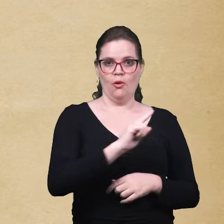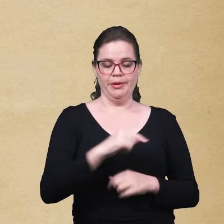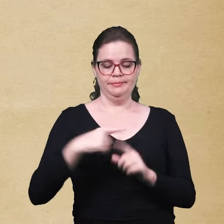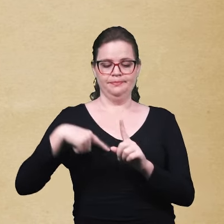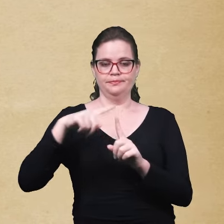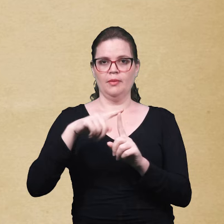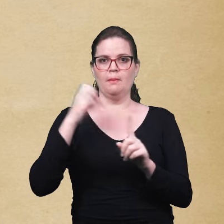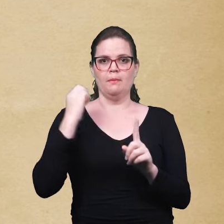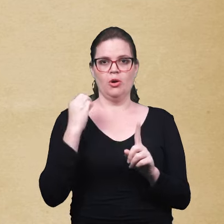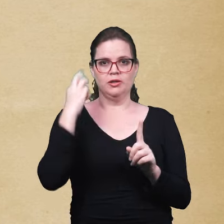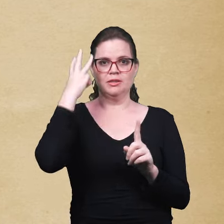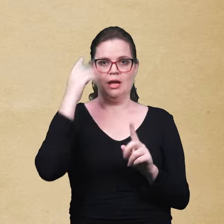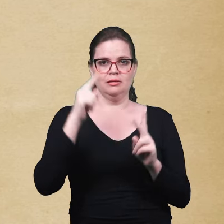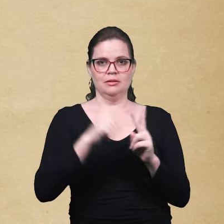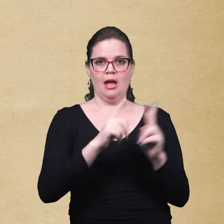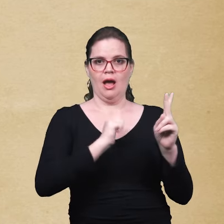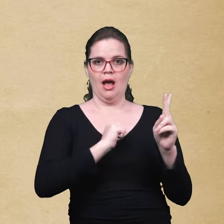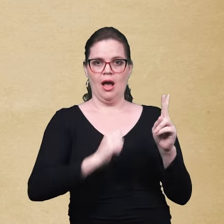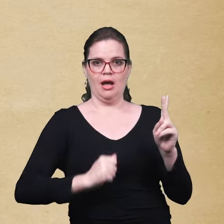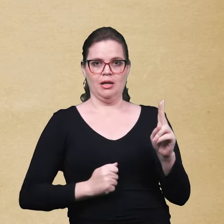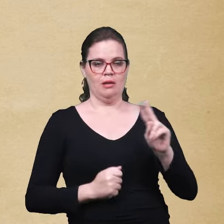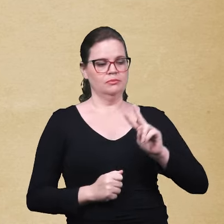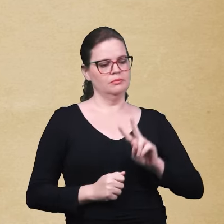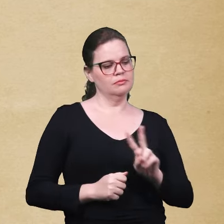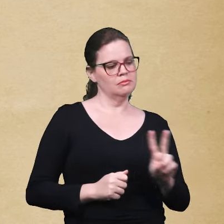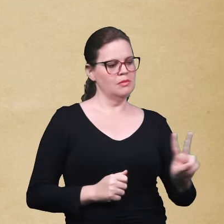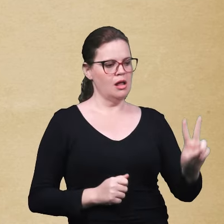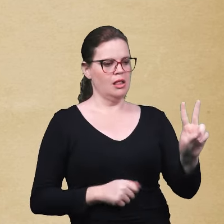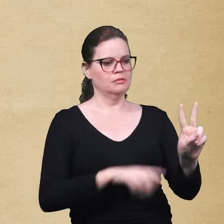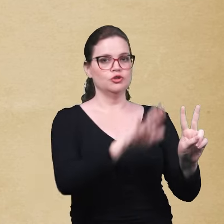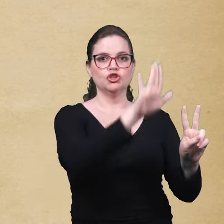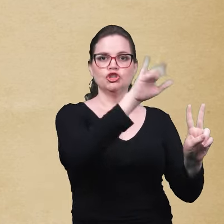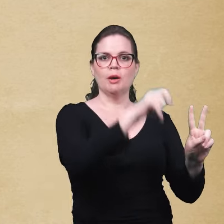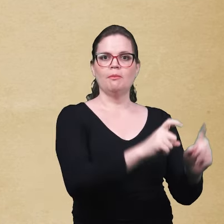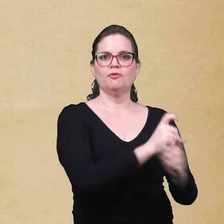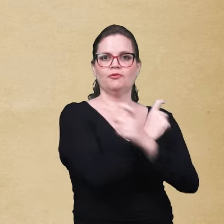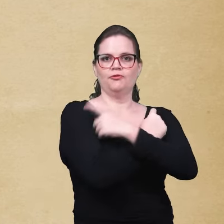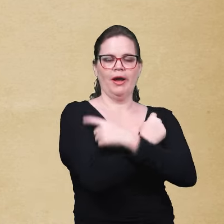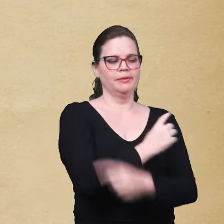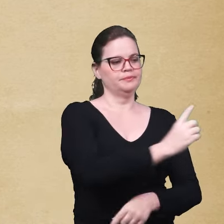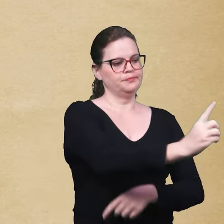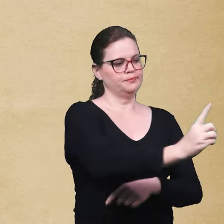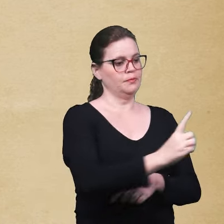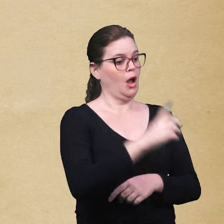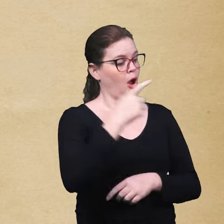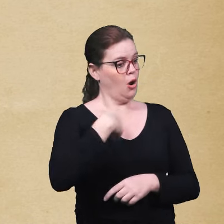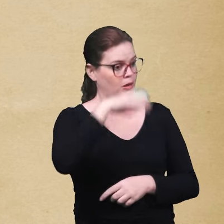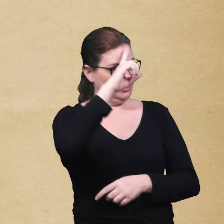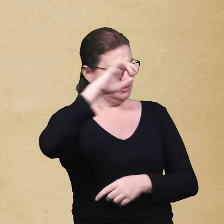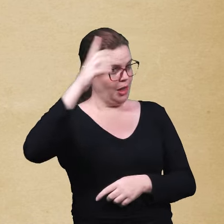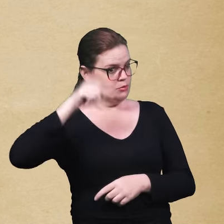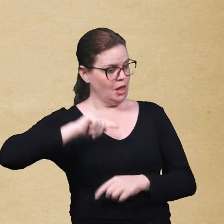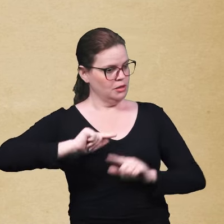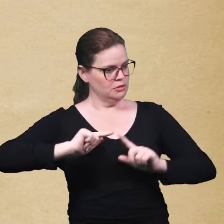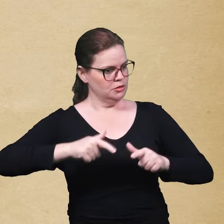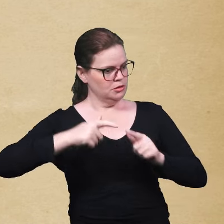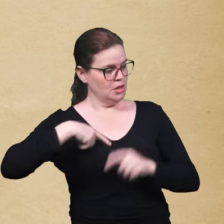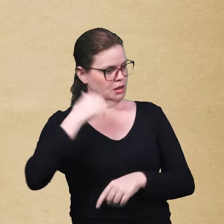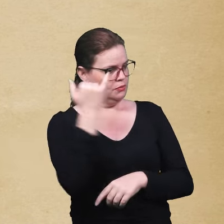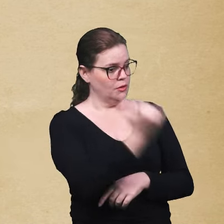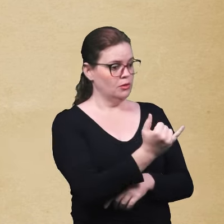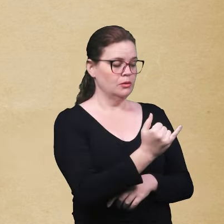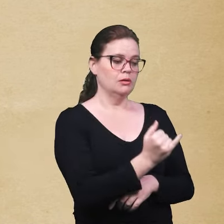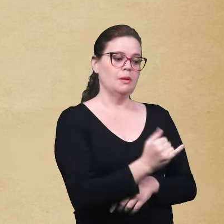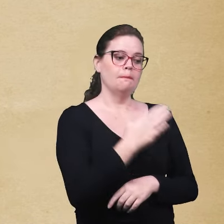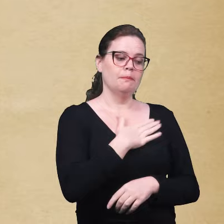Arão e disseram a Faraó: Assim diz o Senhor, Deus de Israel: Deixa ir o